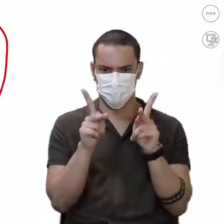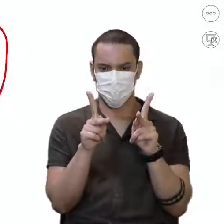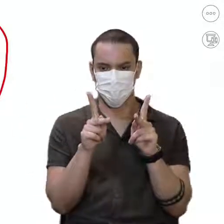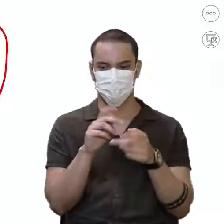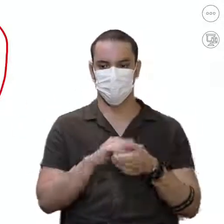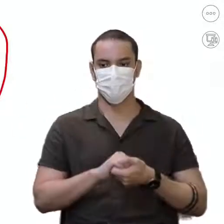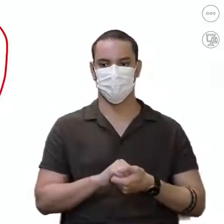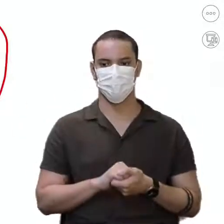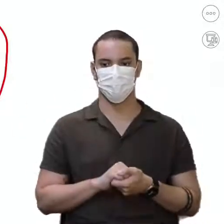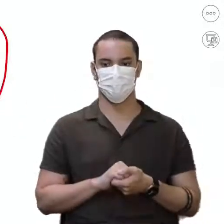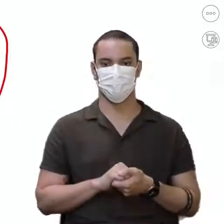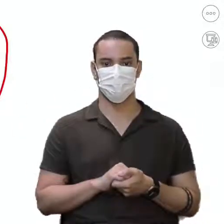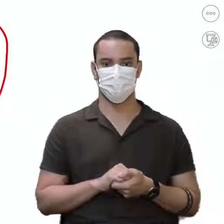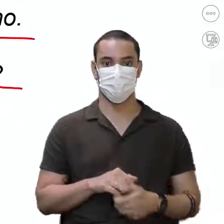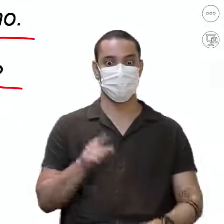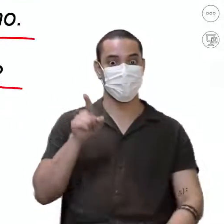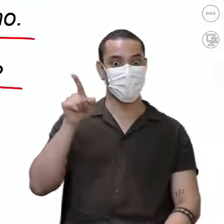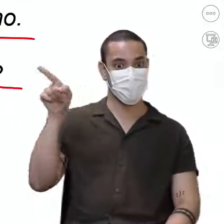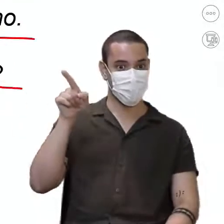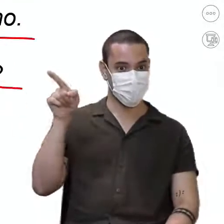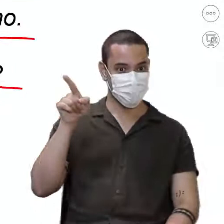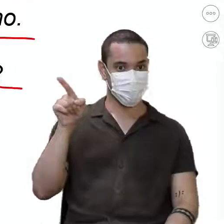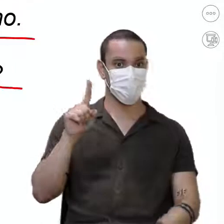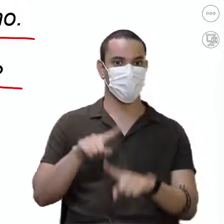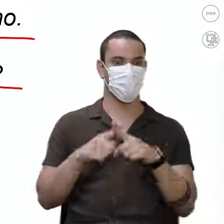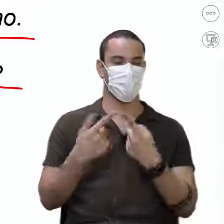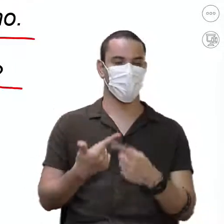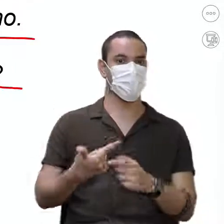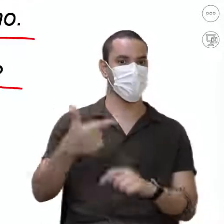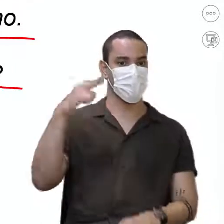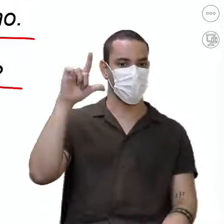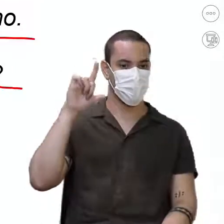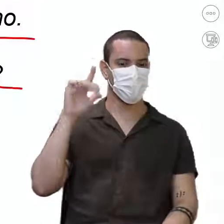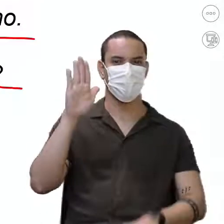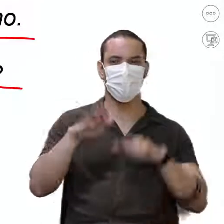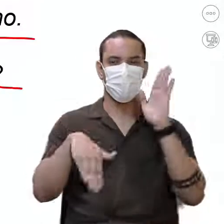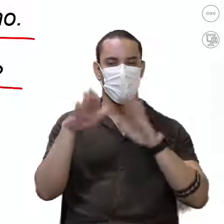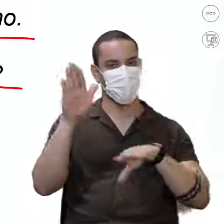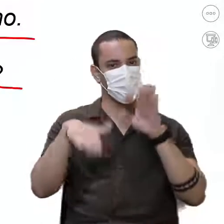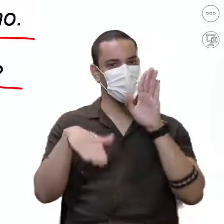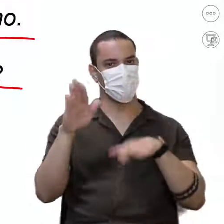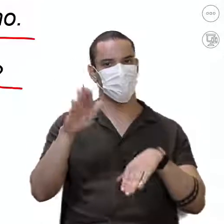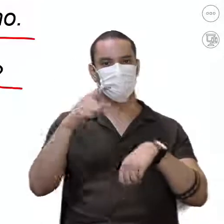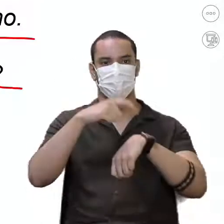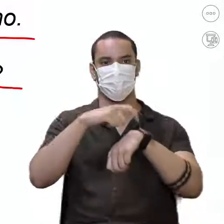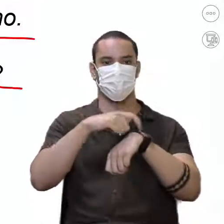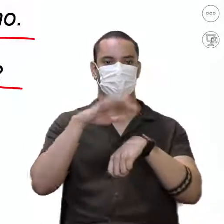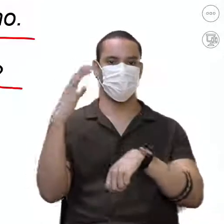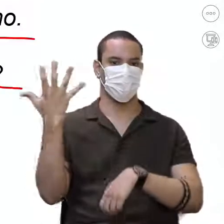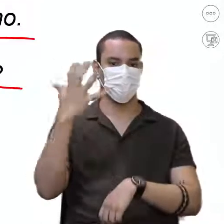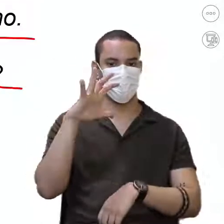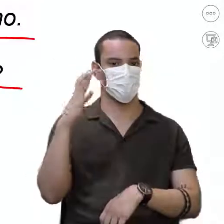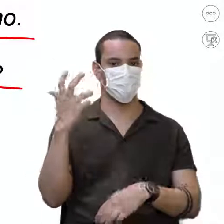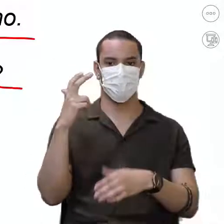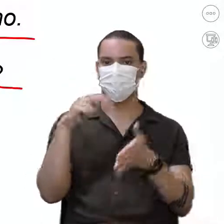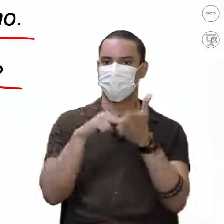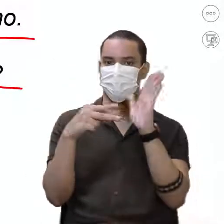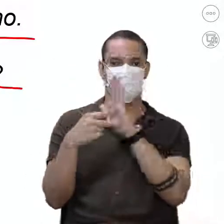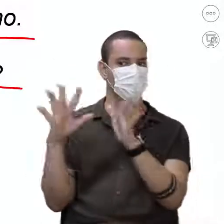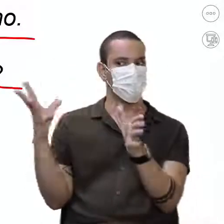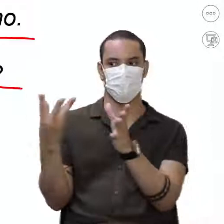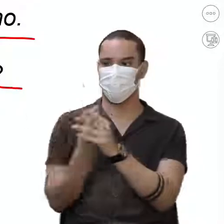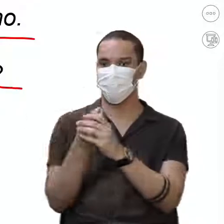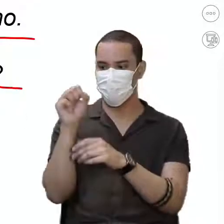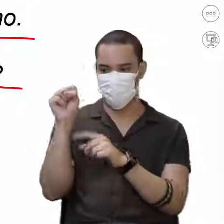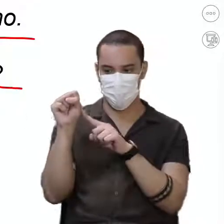a gente sabe que o S indica plural. Não aqui no precedes. O precedes termina com S mesmo, mas sem significar